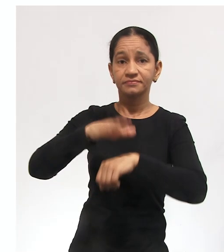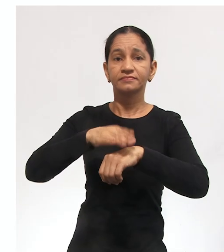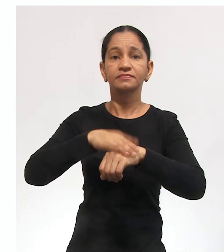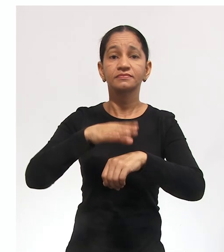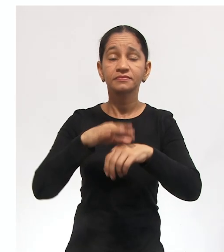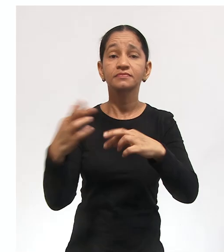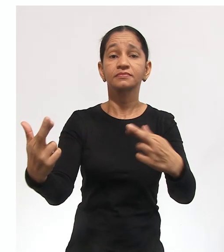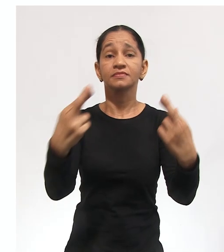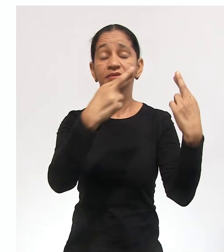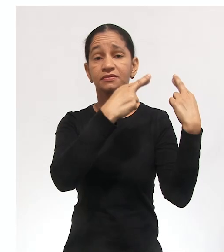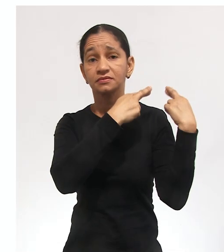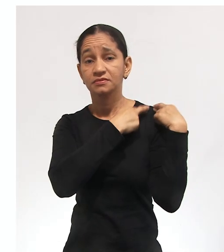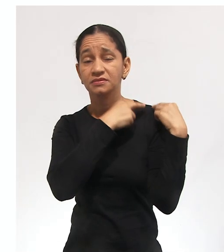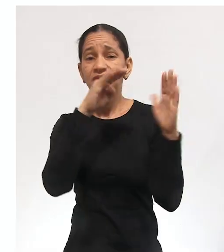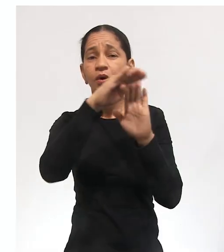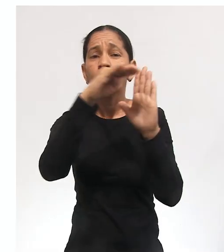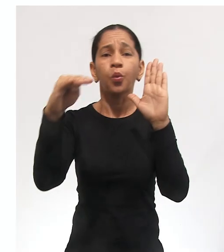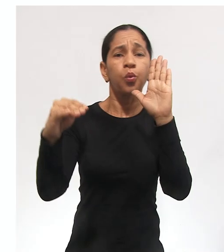responde